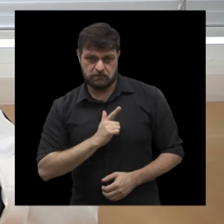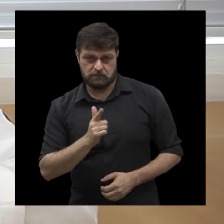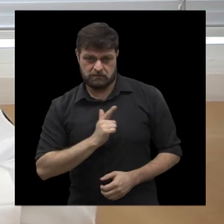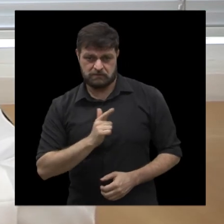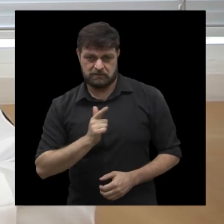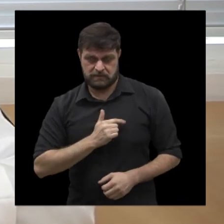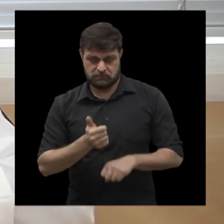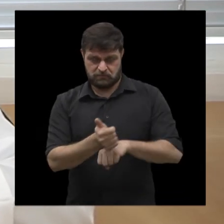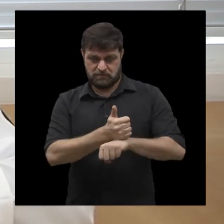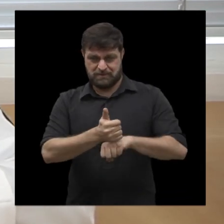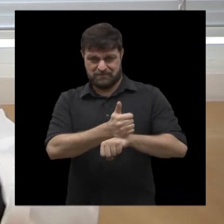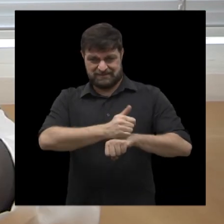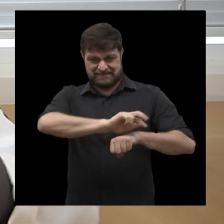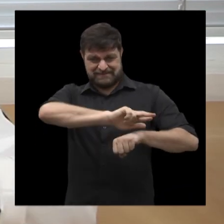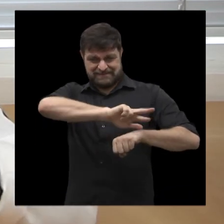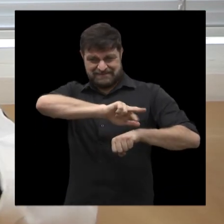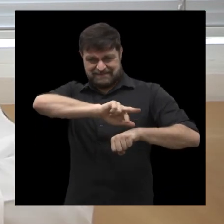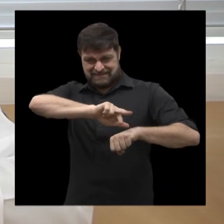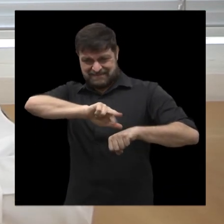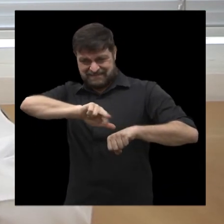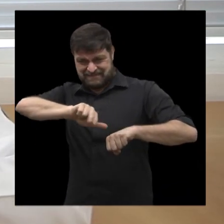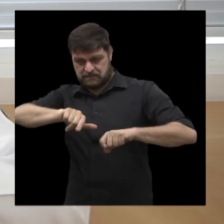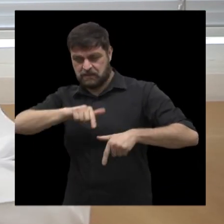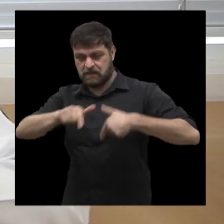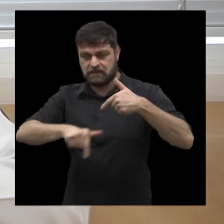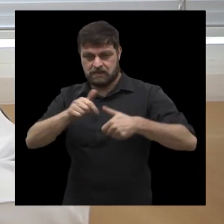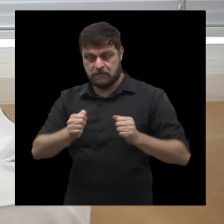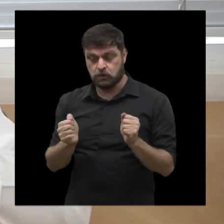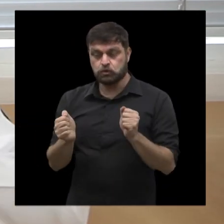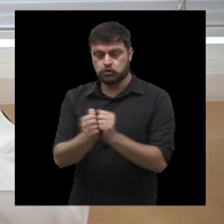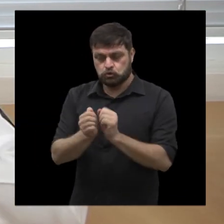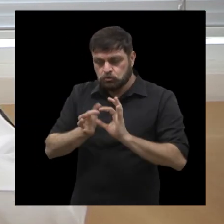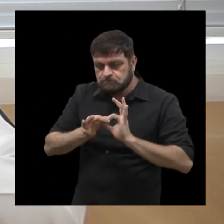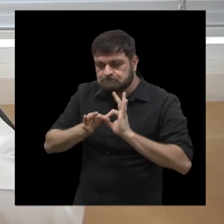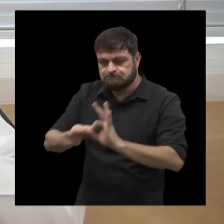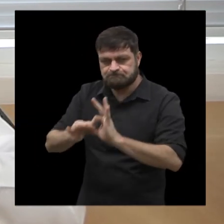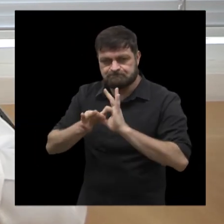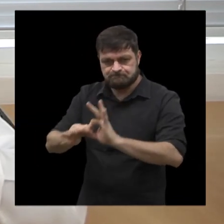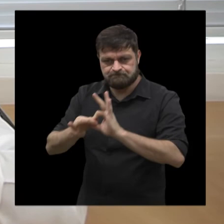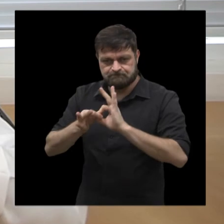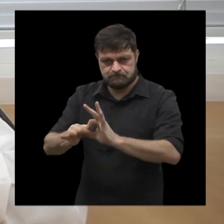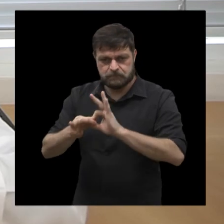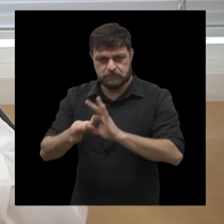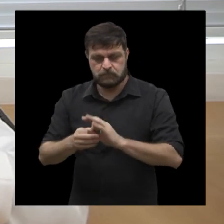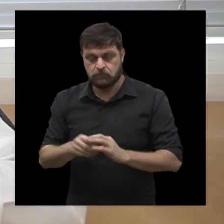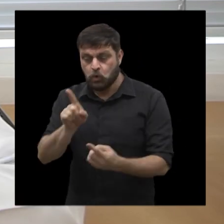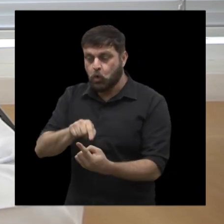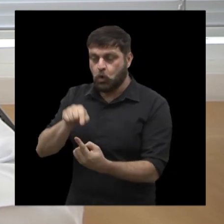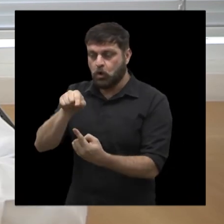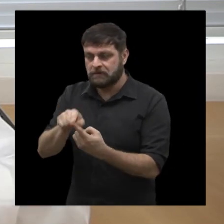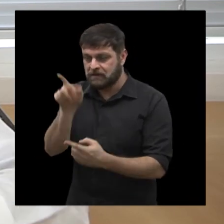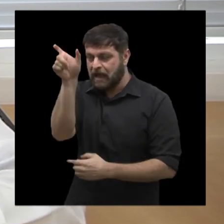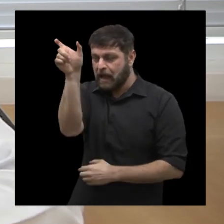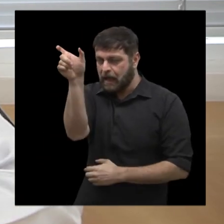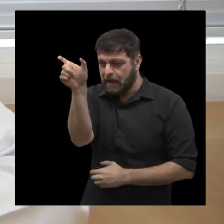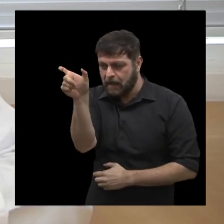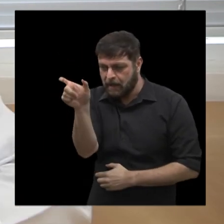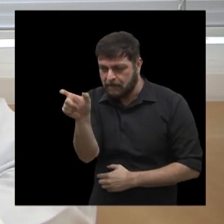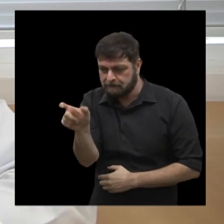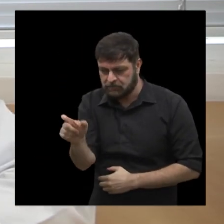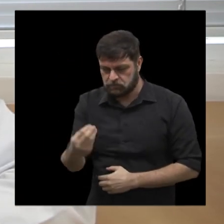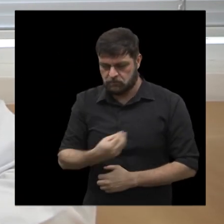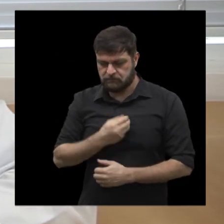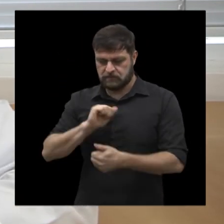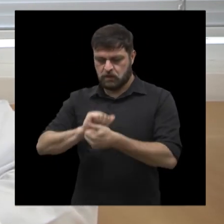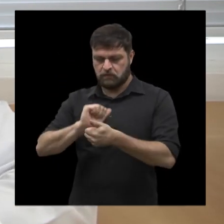vários profissionais aqui dentro que trabalham conjuntamente com o fim de ajudar esse paciente na melhora da